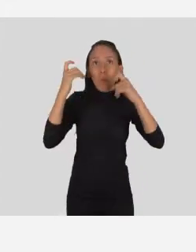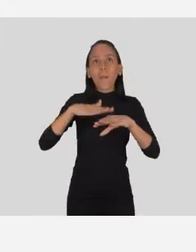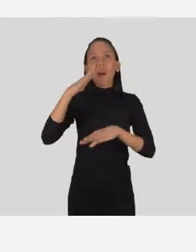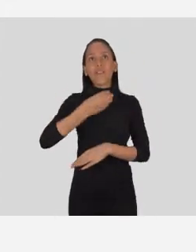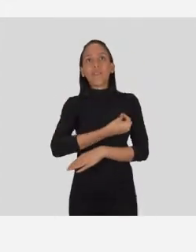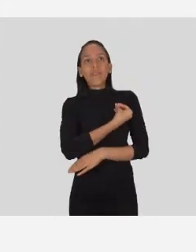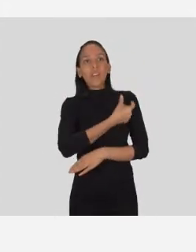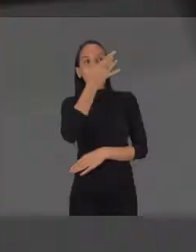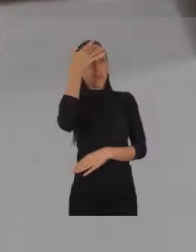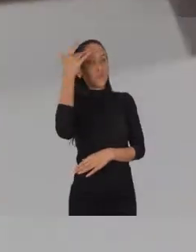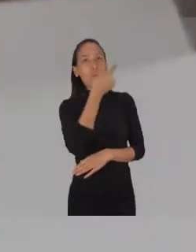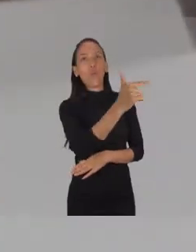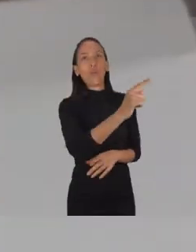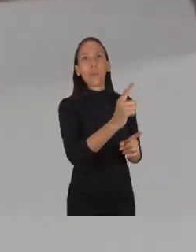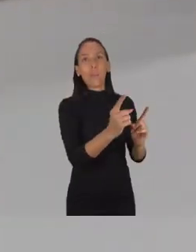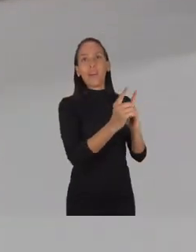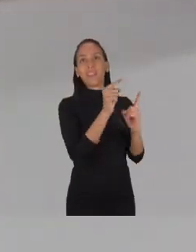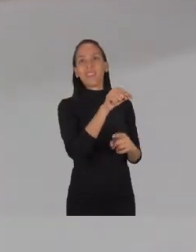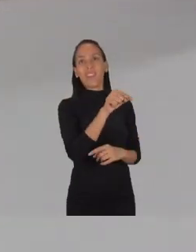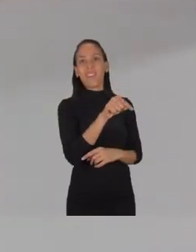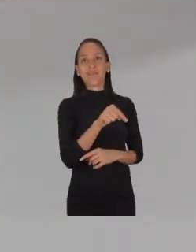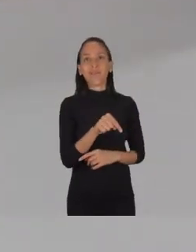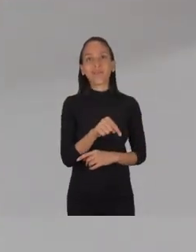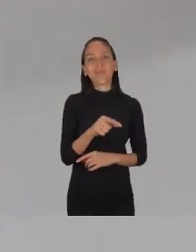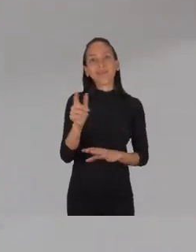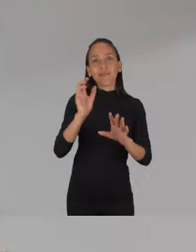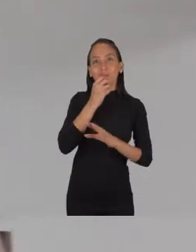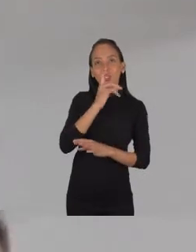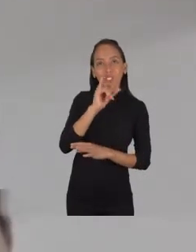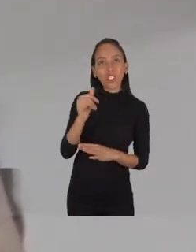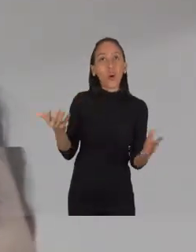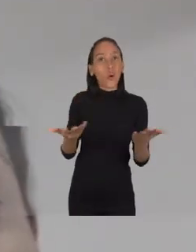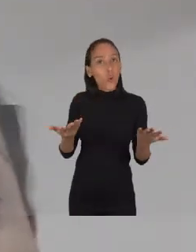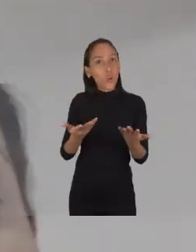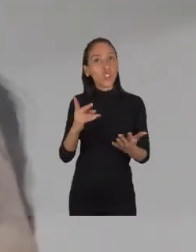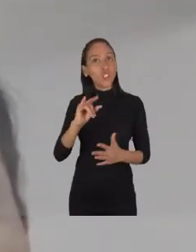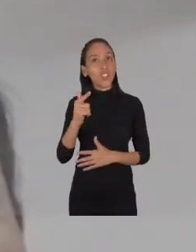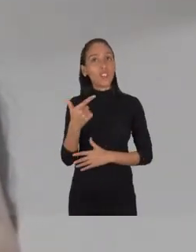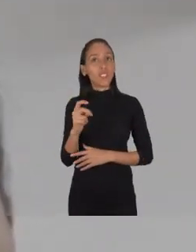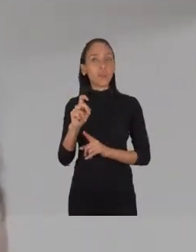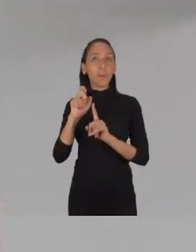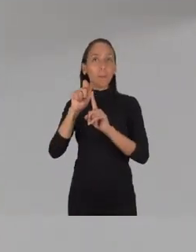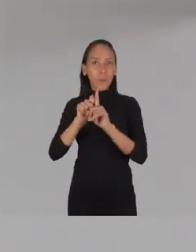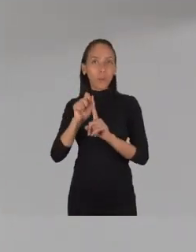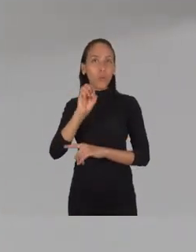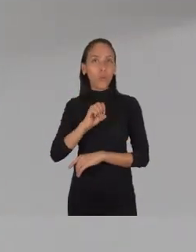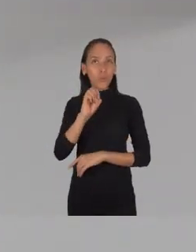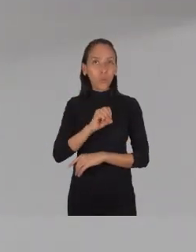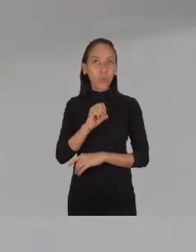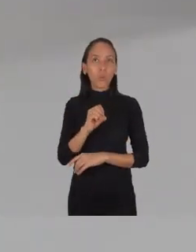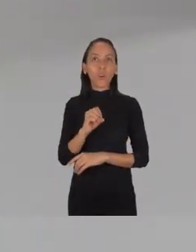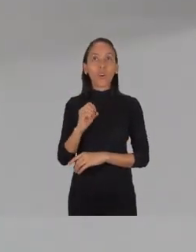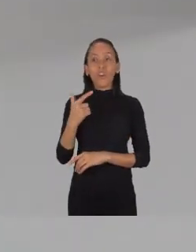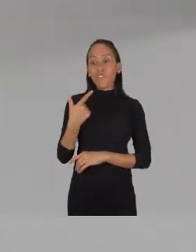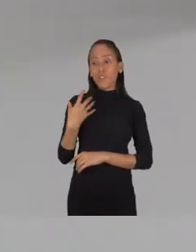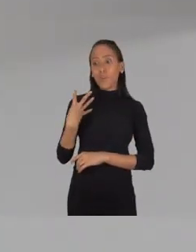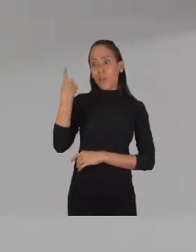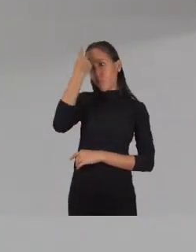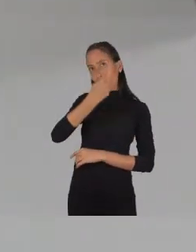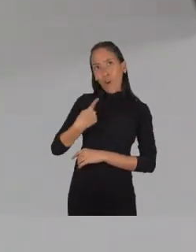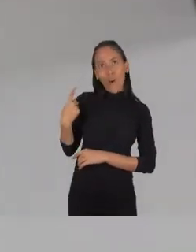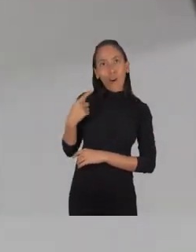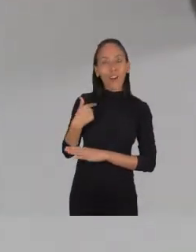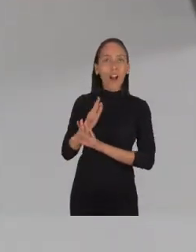com o paciente. Bom dia, hoje é dia 25/10. Acabei de encerrar um plantão